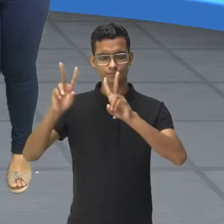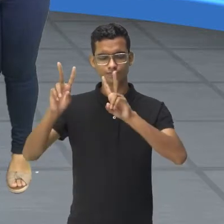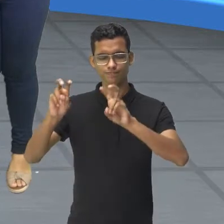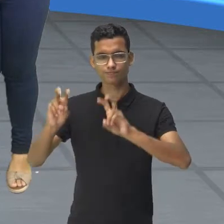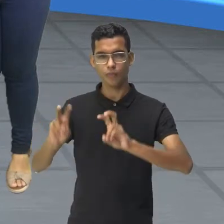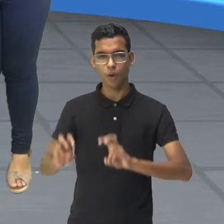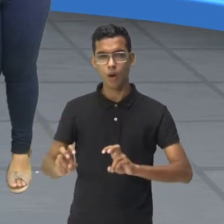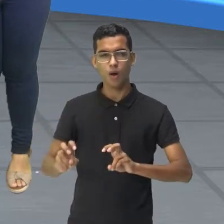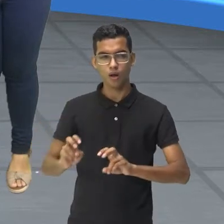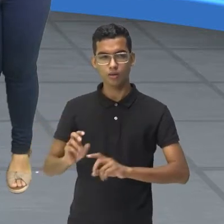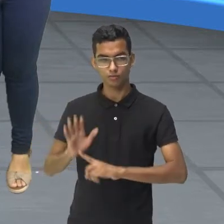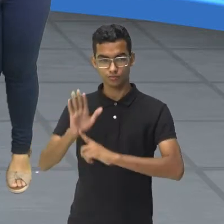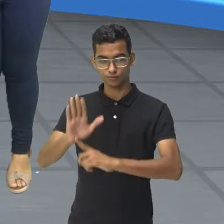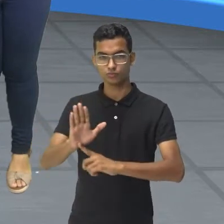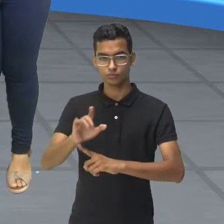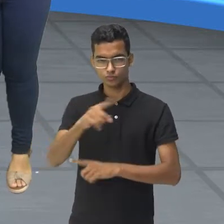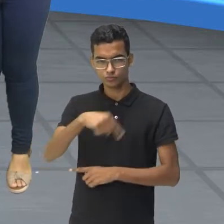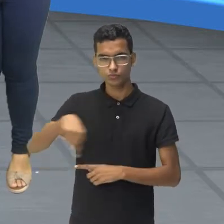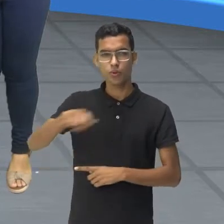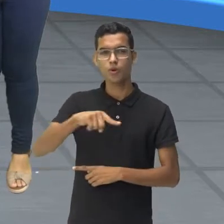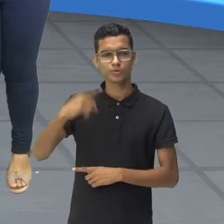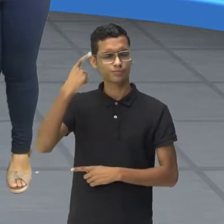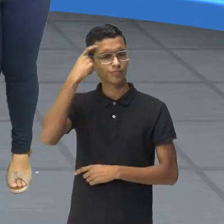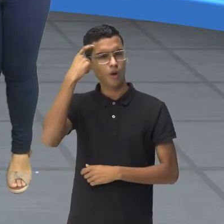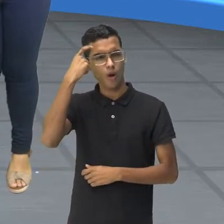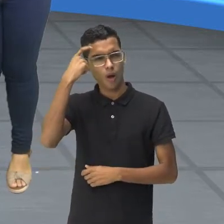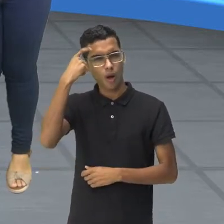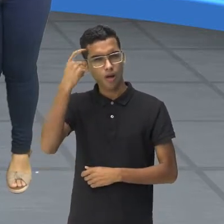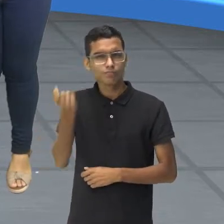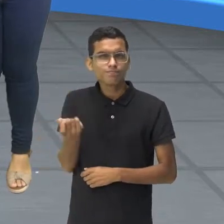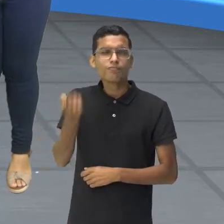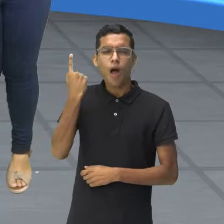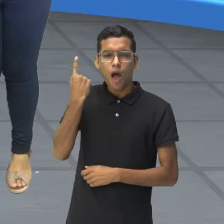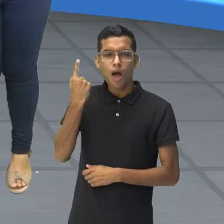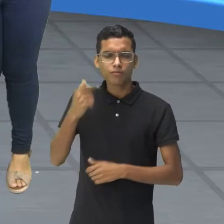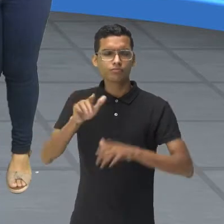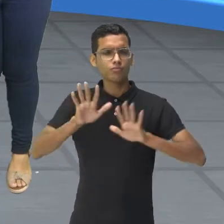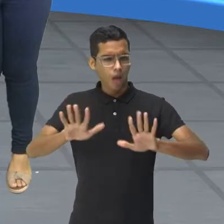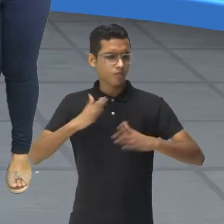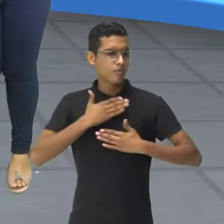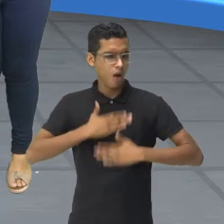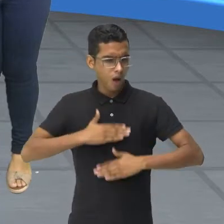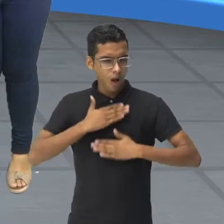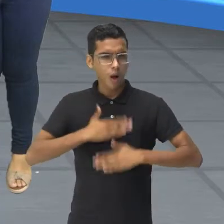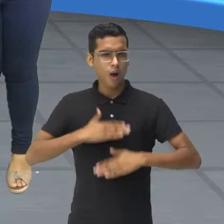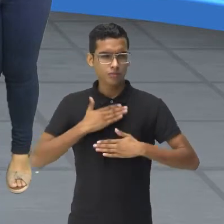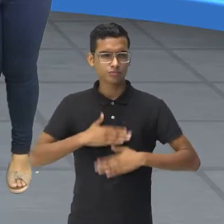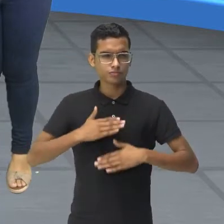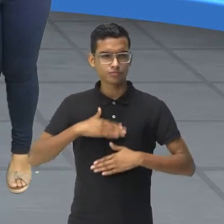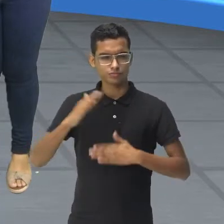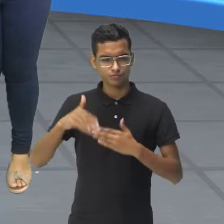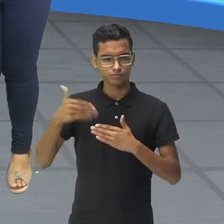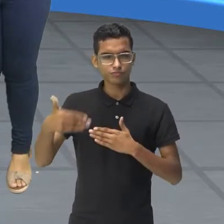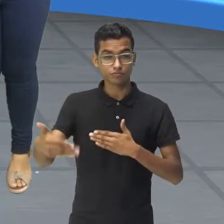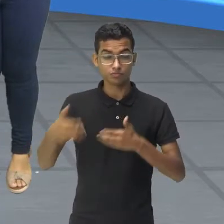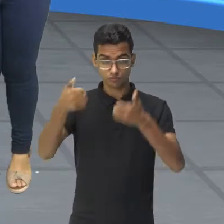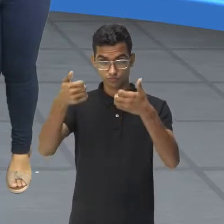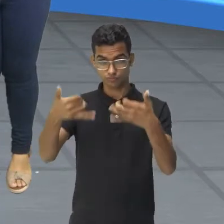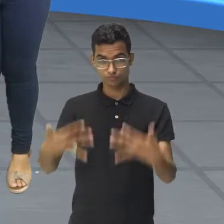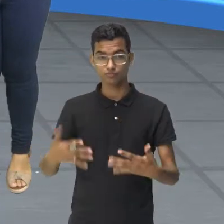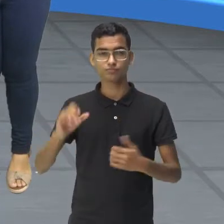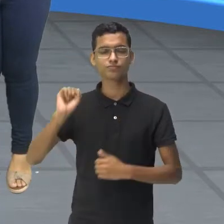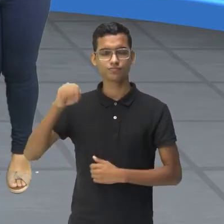certa estranheza porque nunca tenham ouvido falar, mas vocês vão ver que são coisas corriqueiras, são coisas do dia a dia,